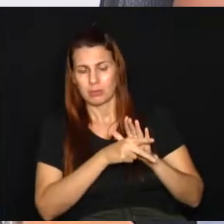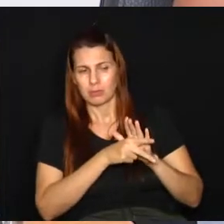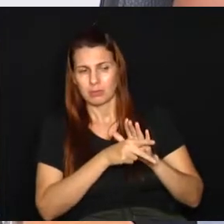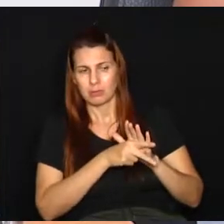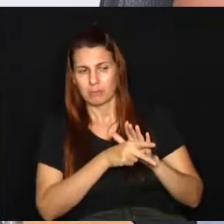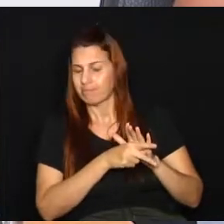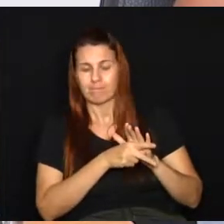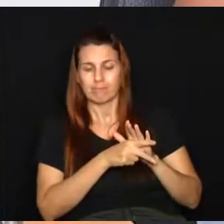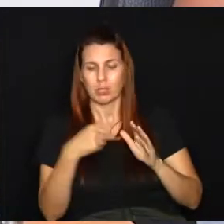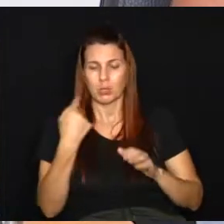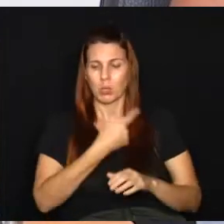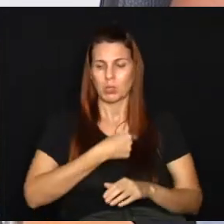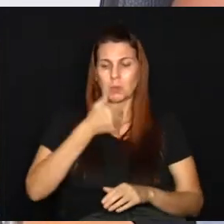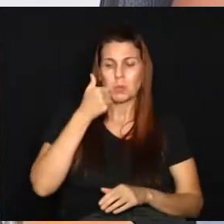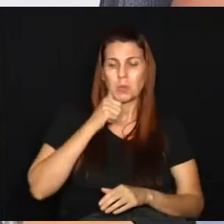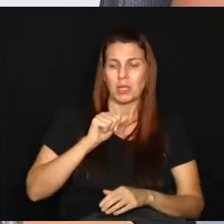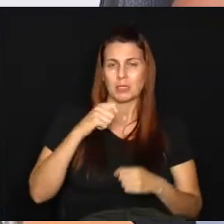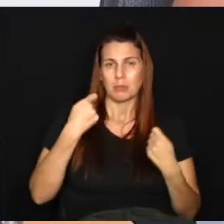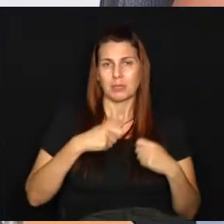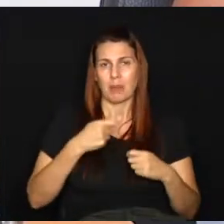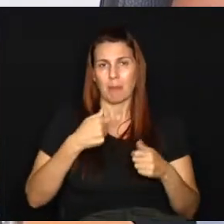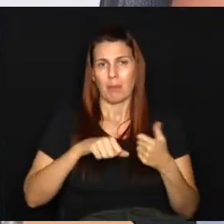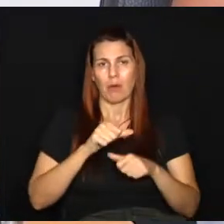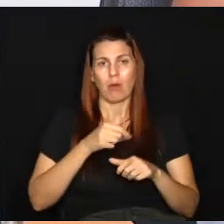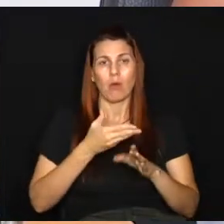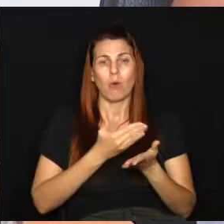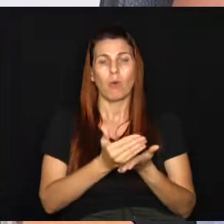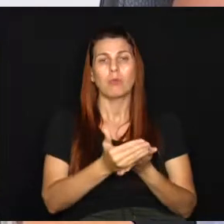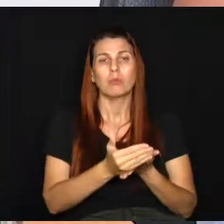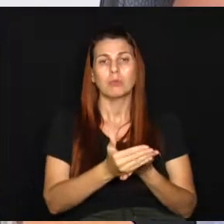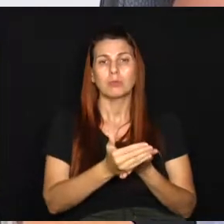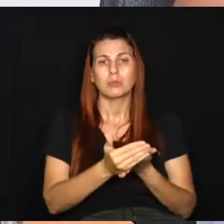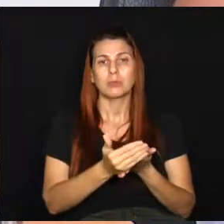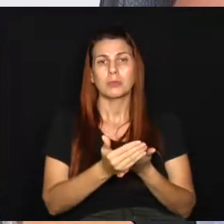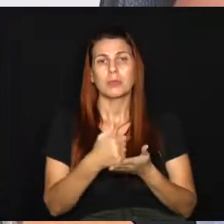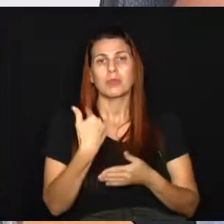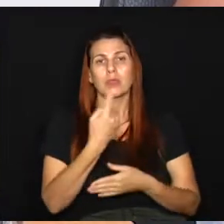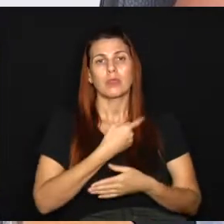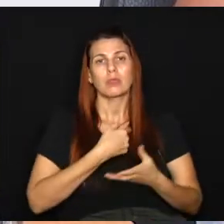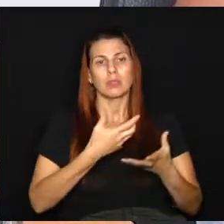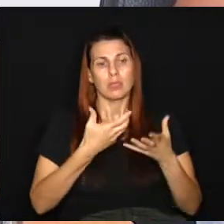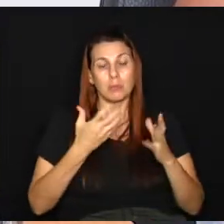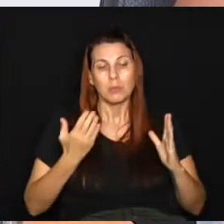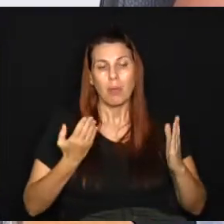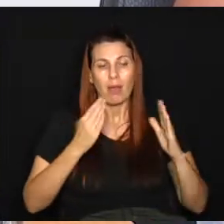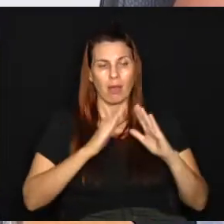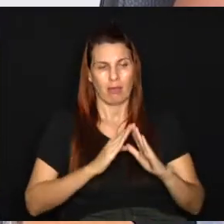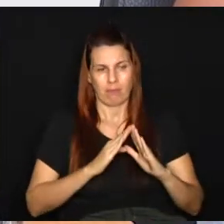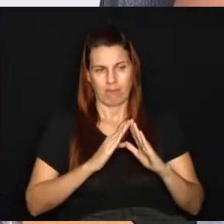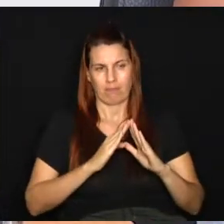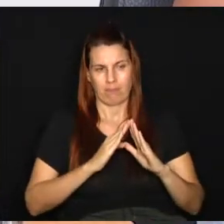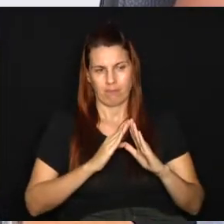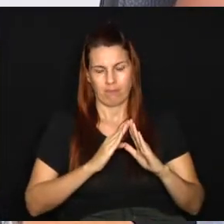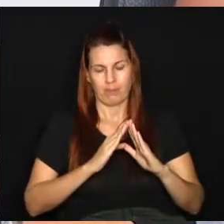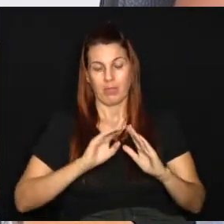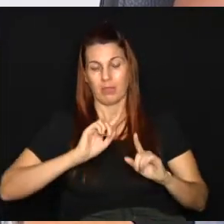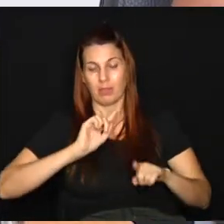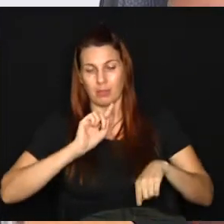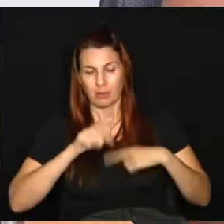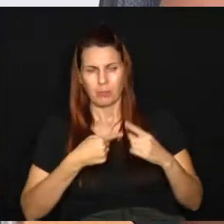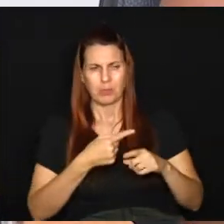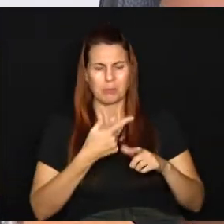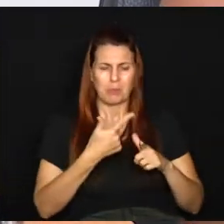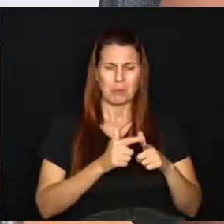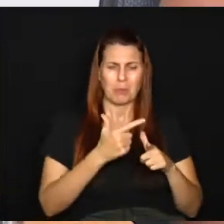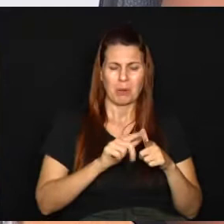nós, que nós, quando a gente entrou, nós só queríamos uma moradia, mas depois foi vindo os